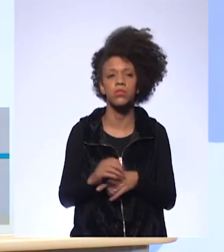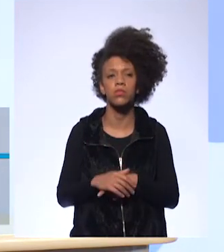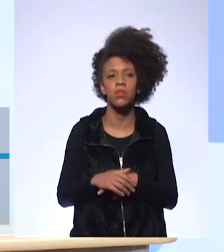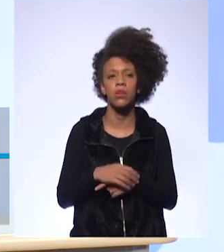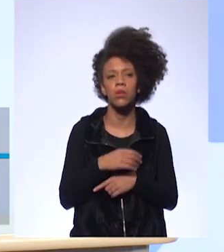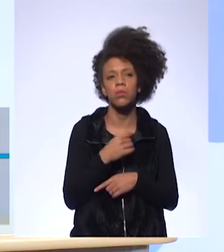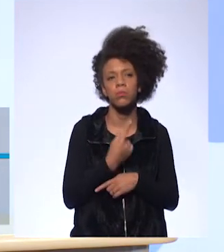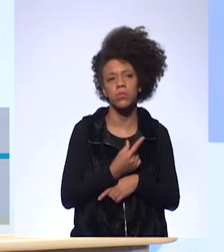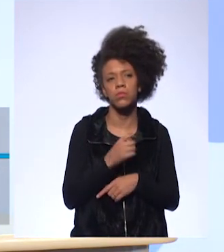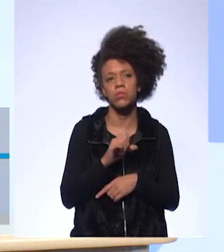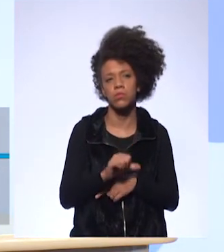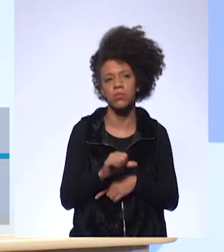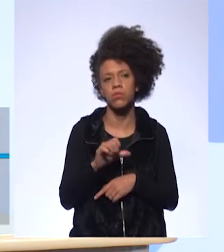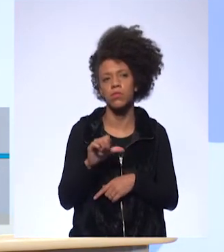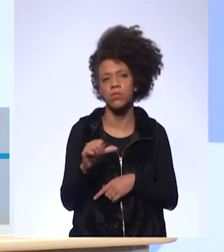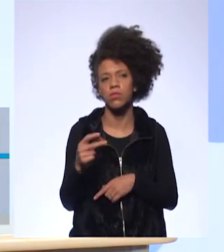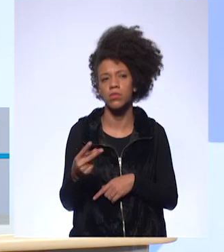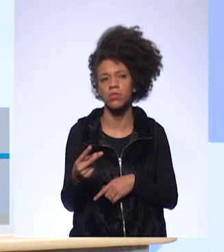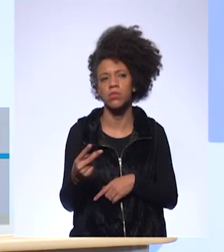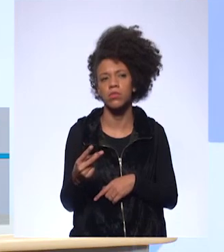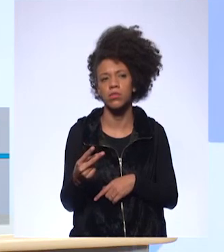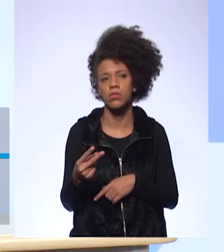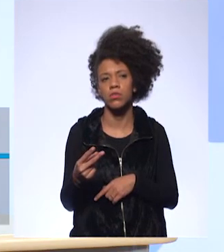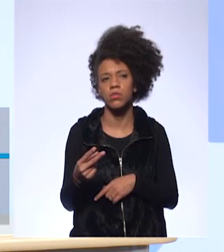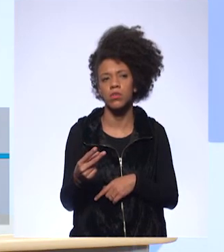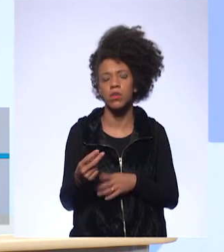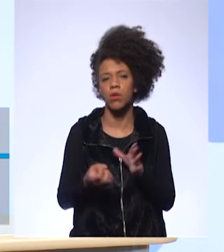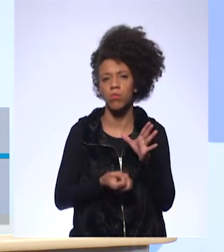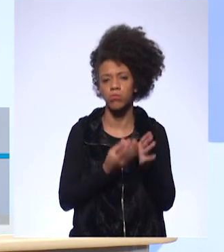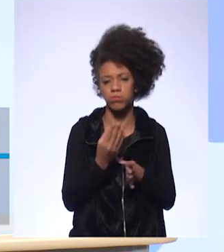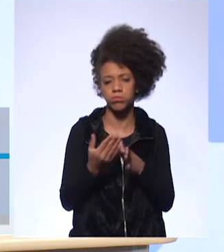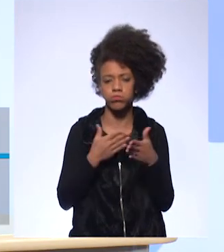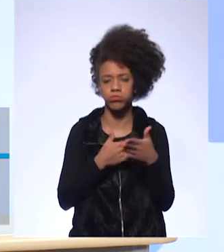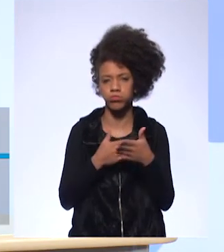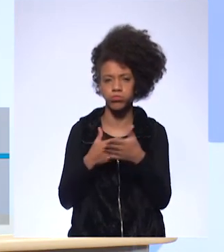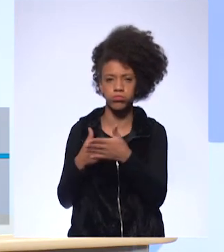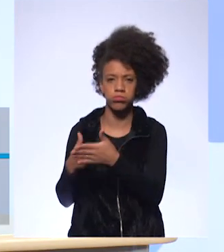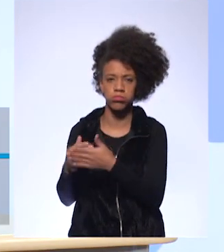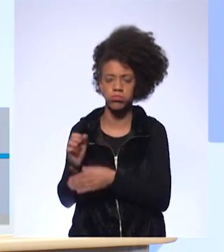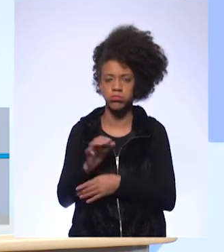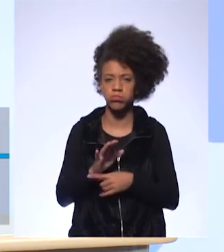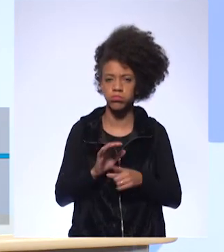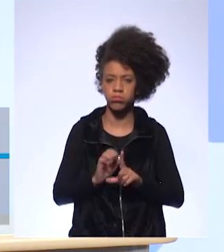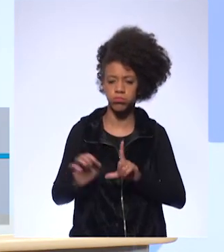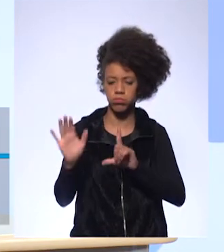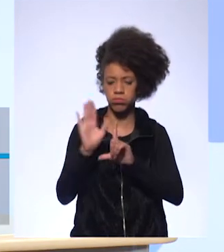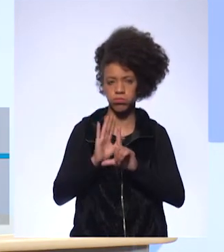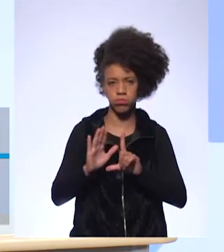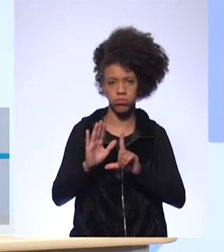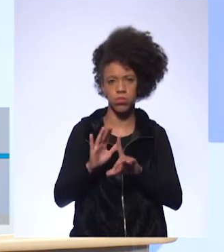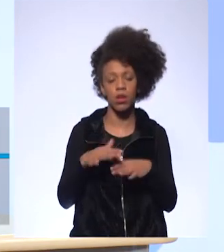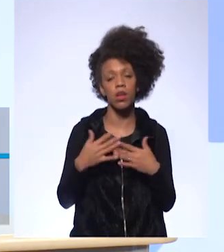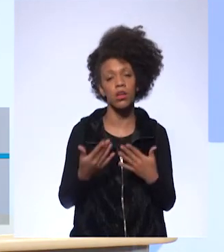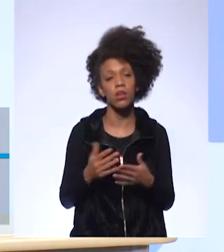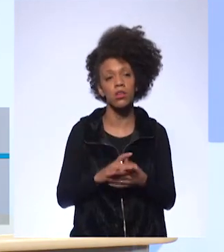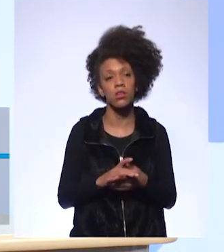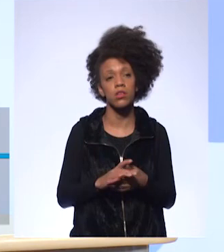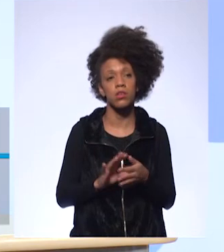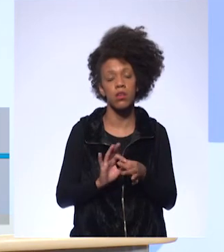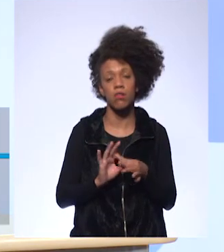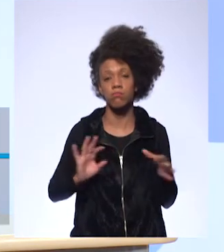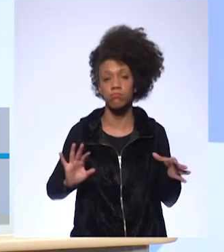ano de 1992, aparecem novas fronteiras no mapa, né? Que é justamente com a desintegração da